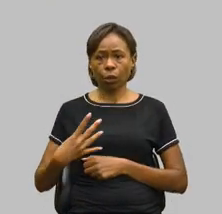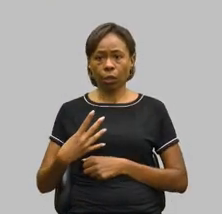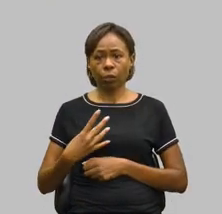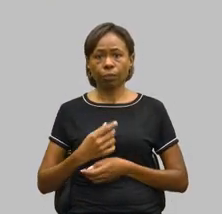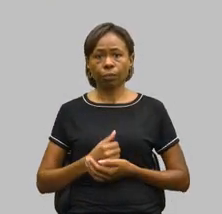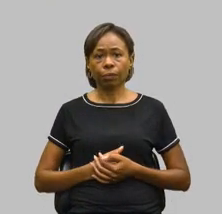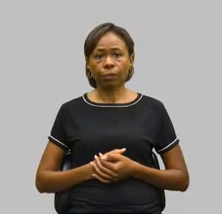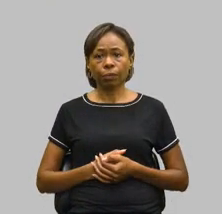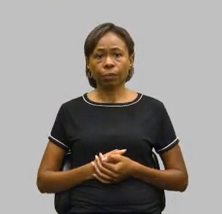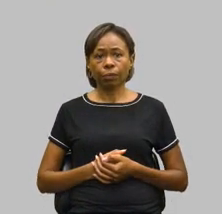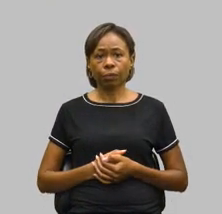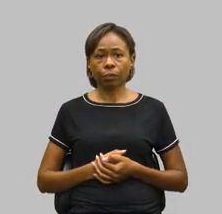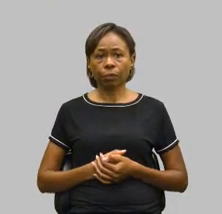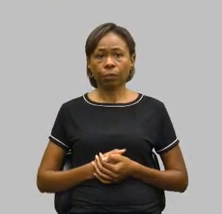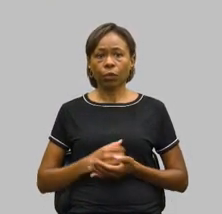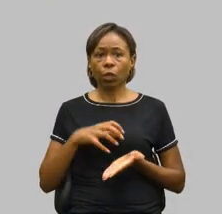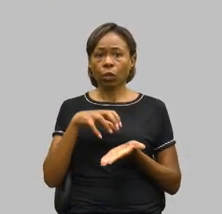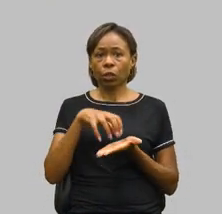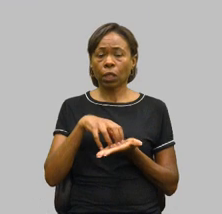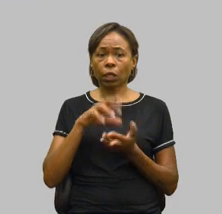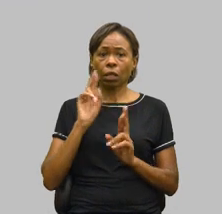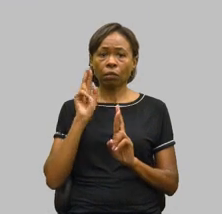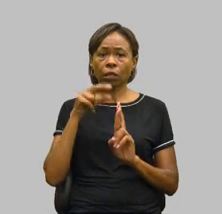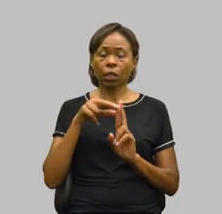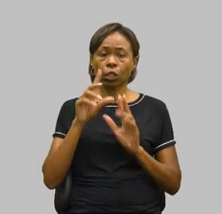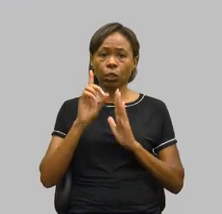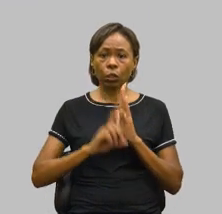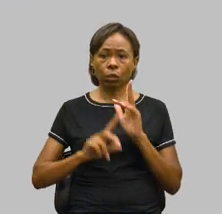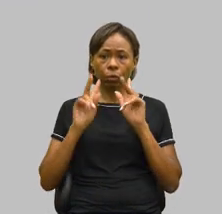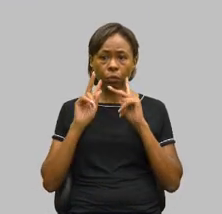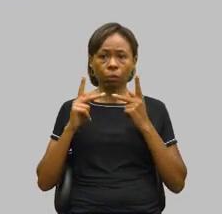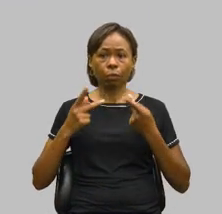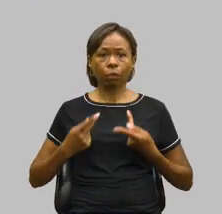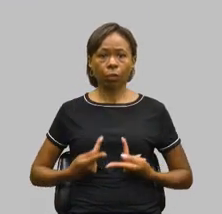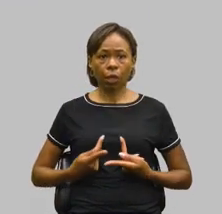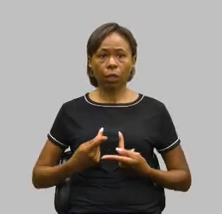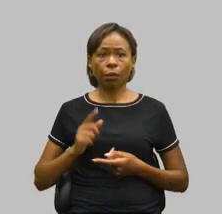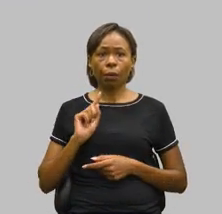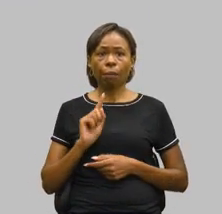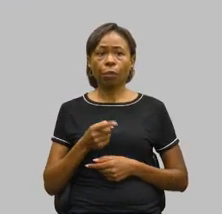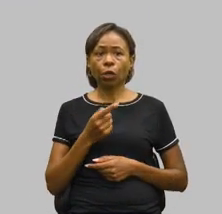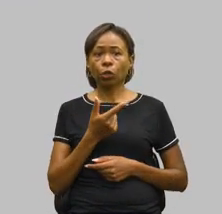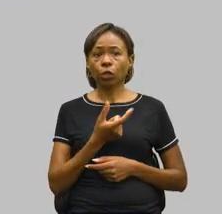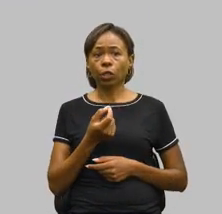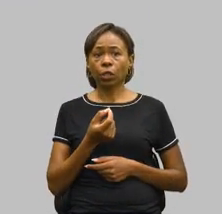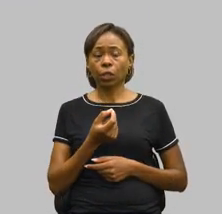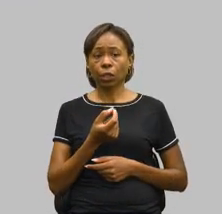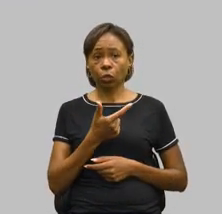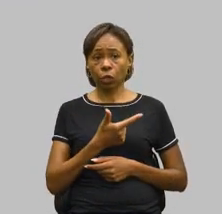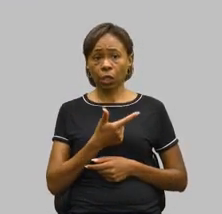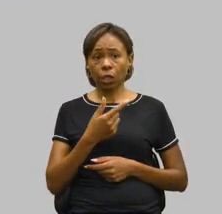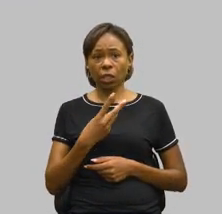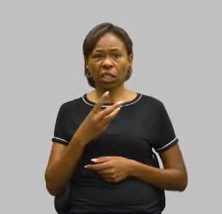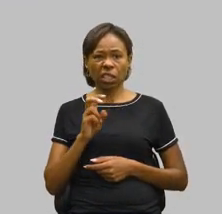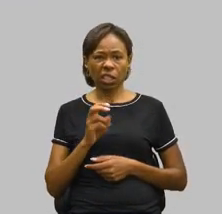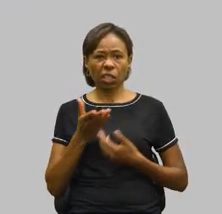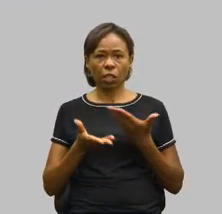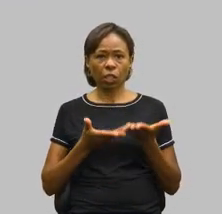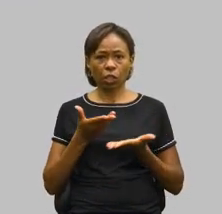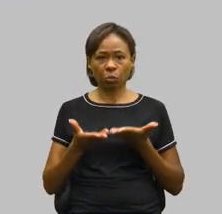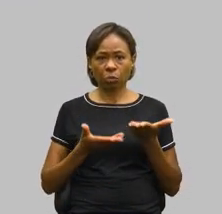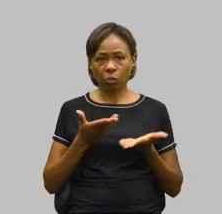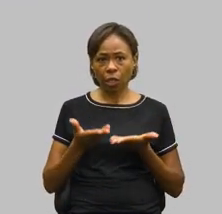2024 o centro de referência de direitos humanos que traz 1235 atendimentos realizados a 856